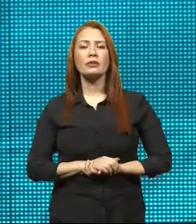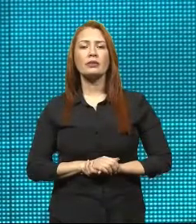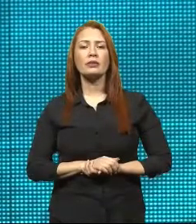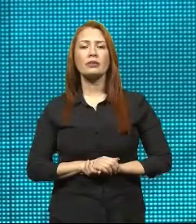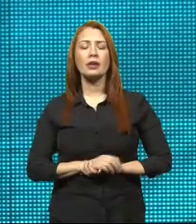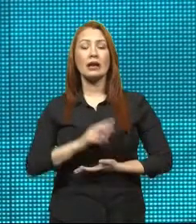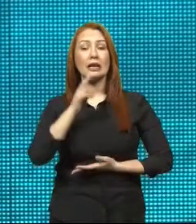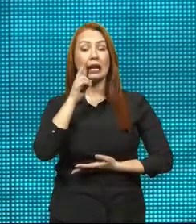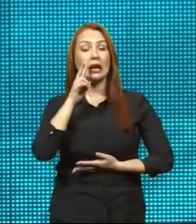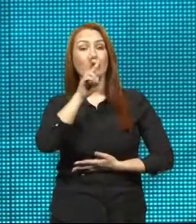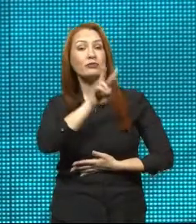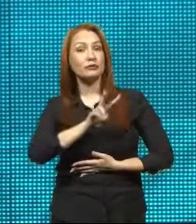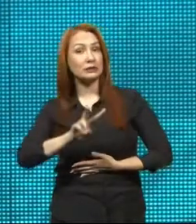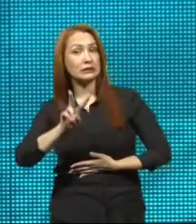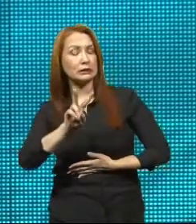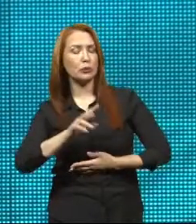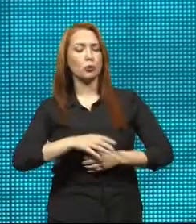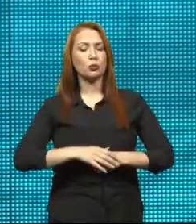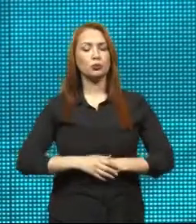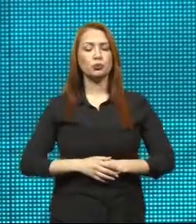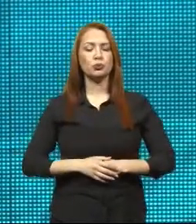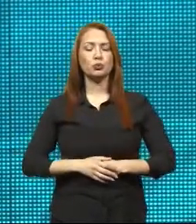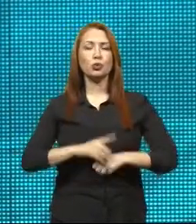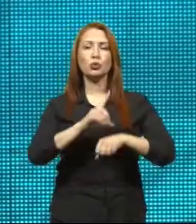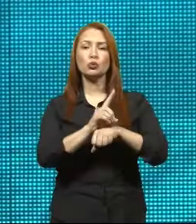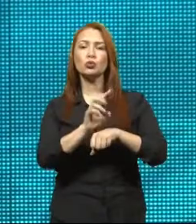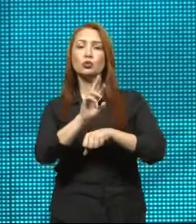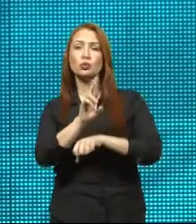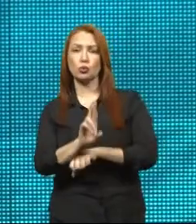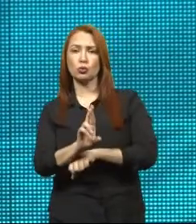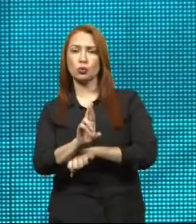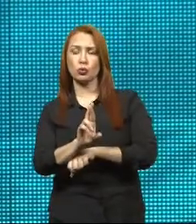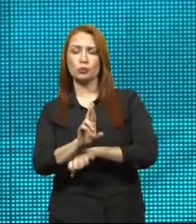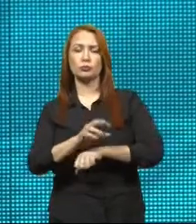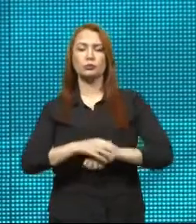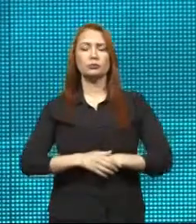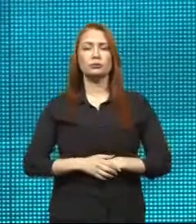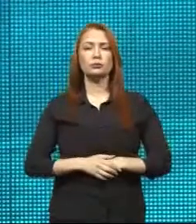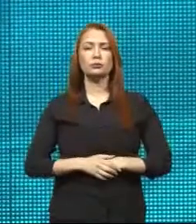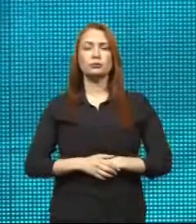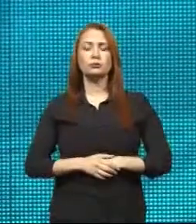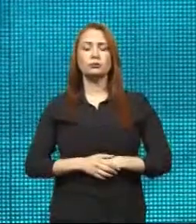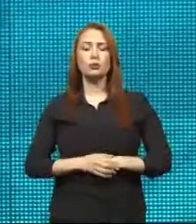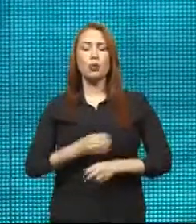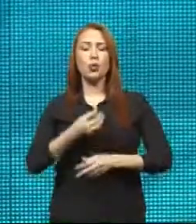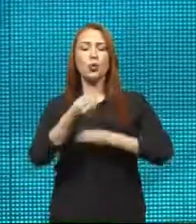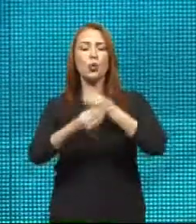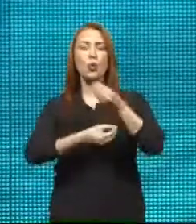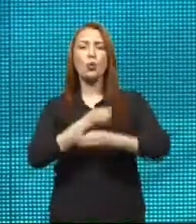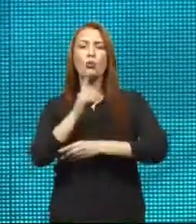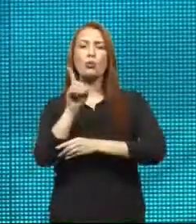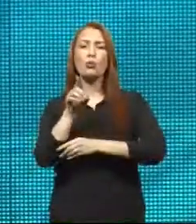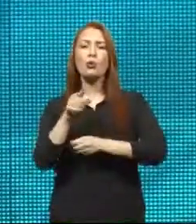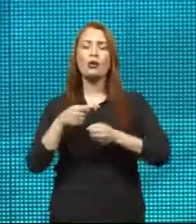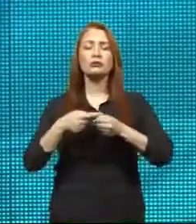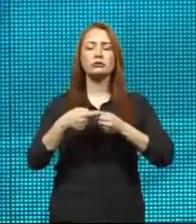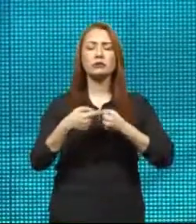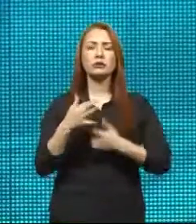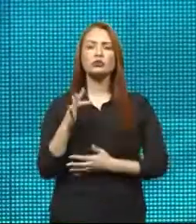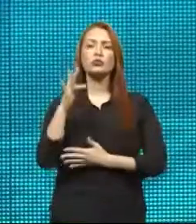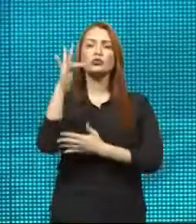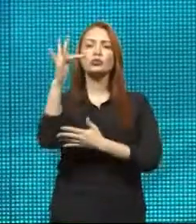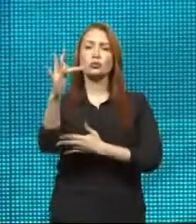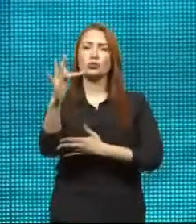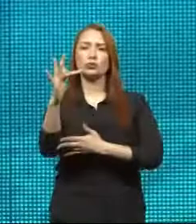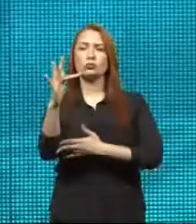na sua visão, Dr. Gontijo, como serão as cidades do futuro com a internet,